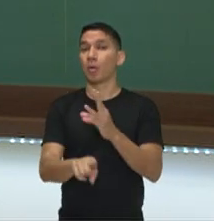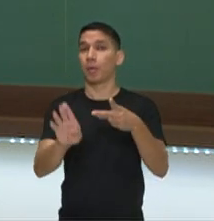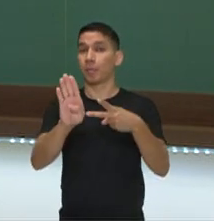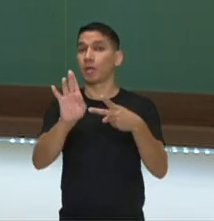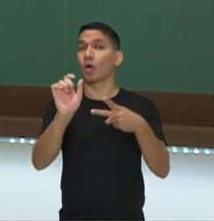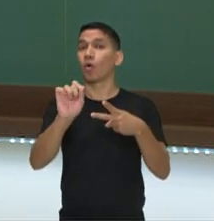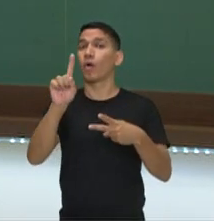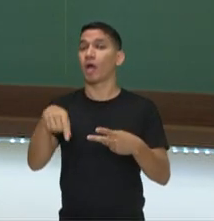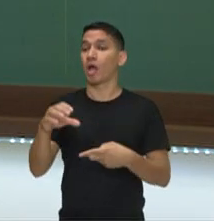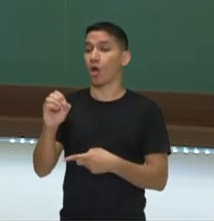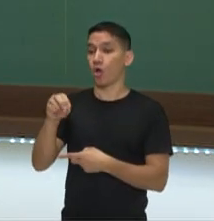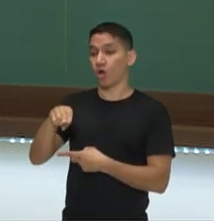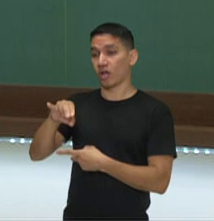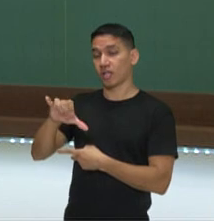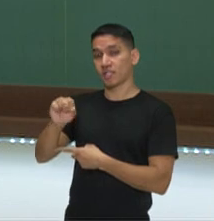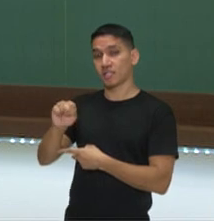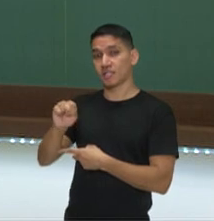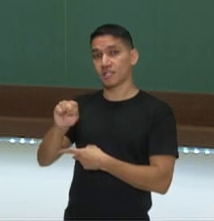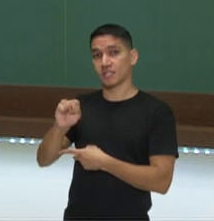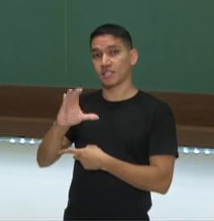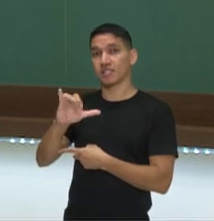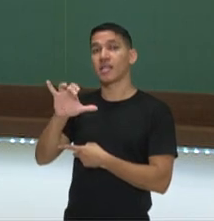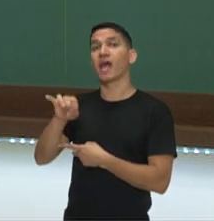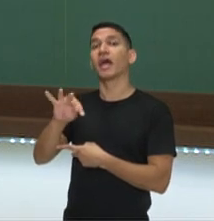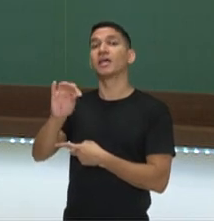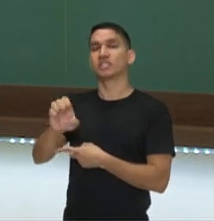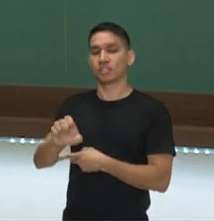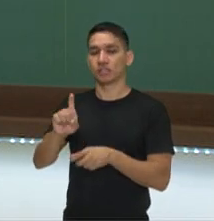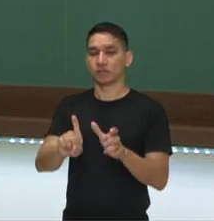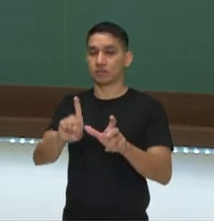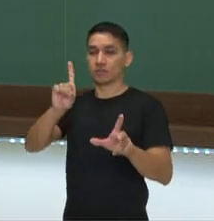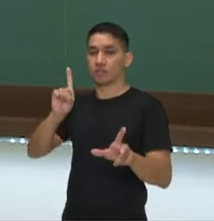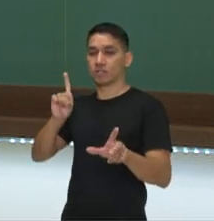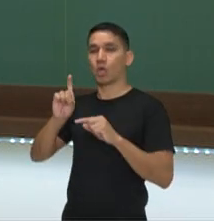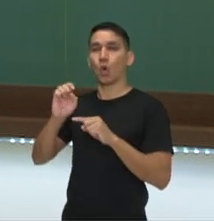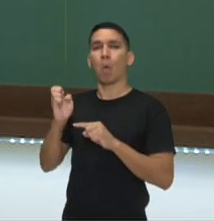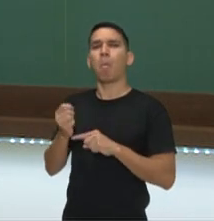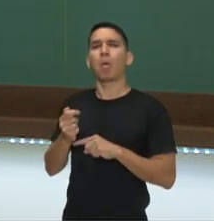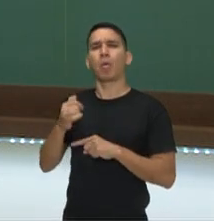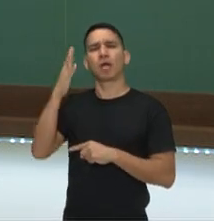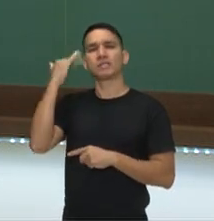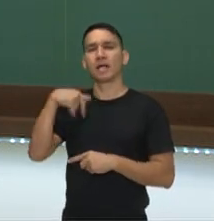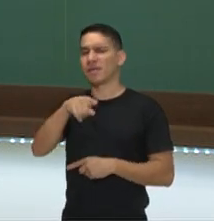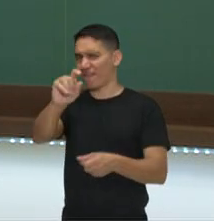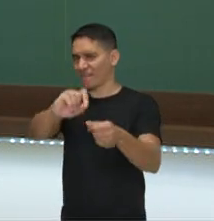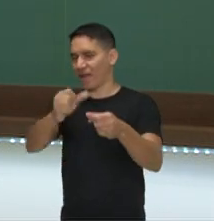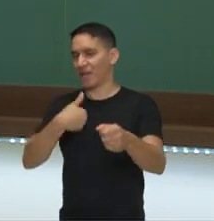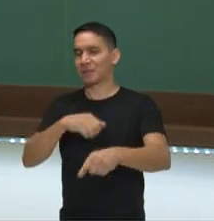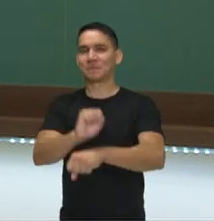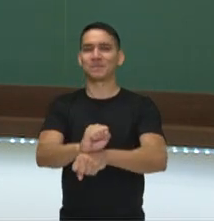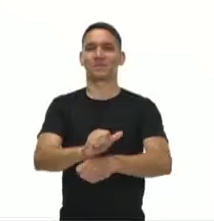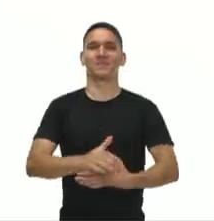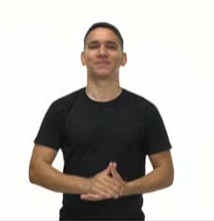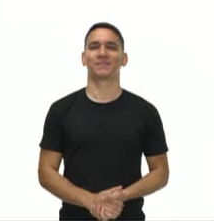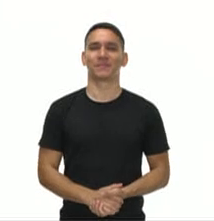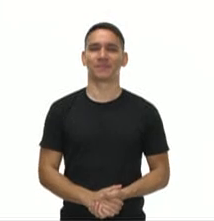é onisciente ou ele pouco sabe dos fatos narrados. Faz aí que eu te aguardo aqui.